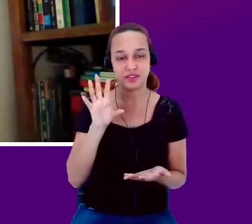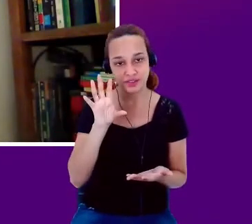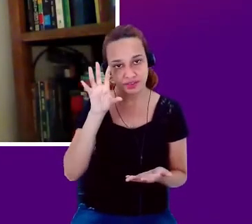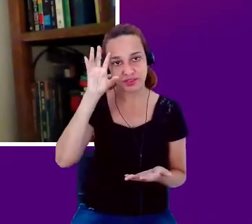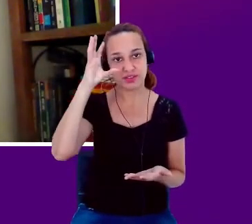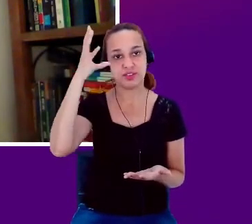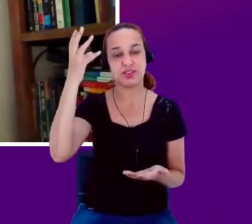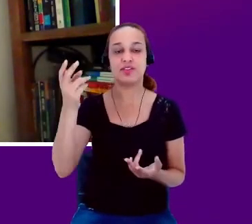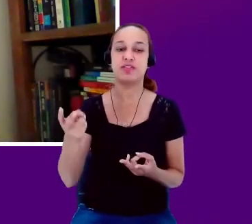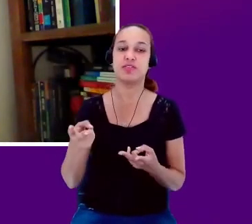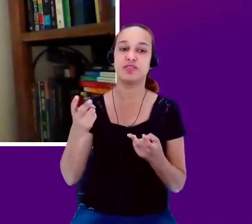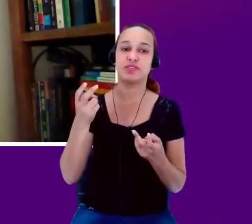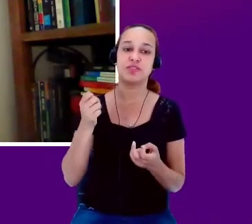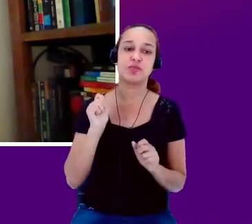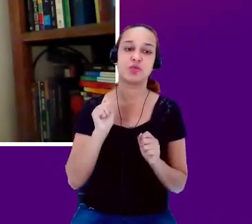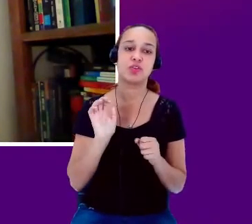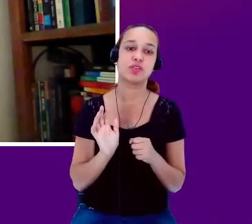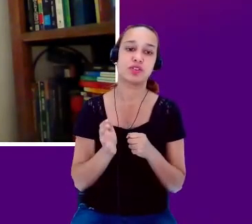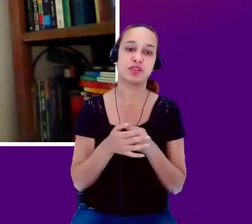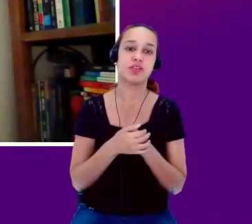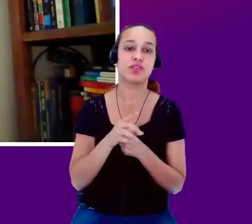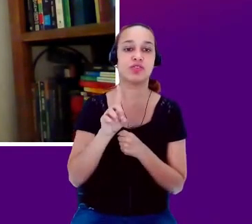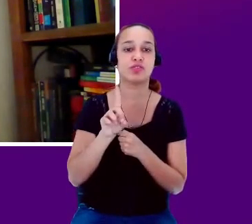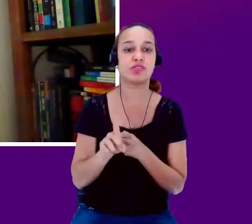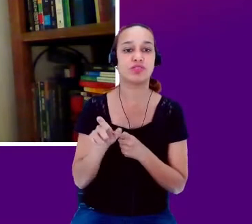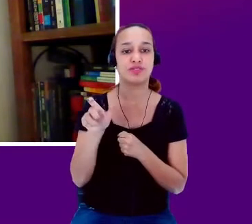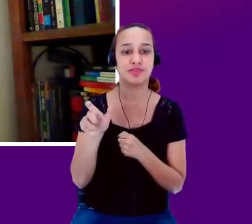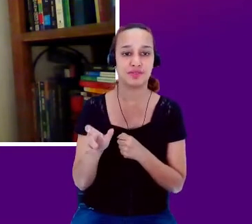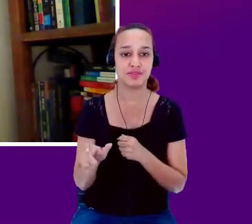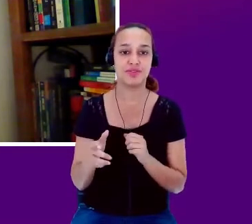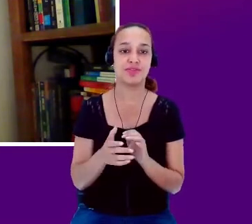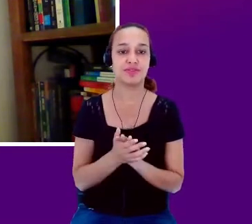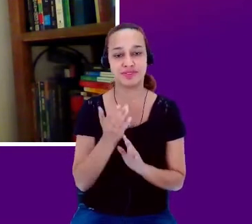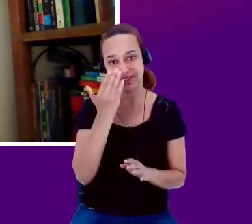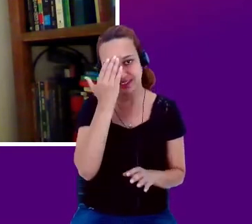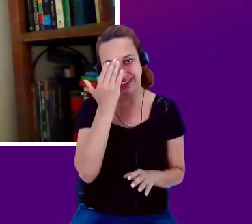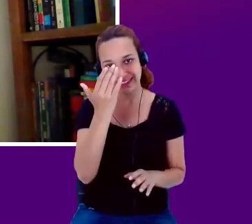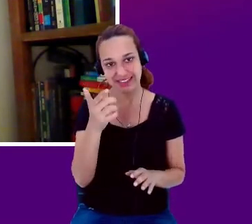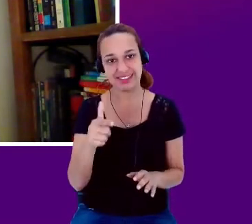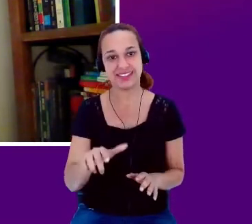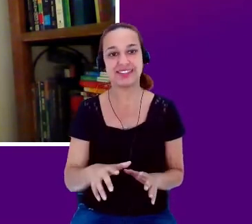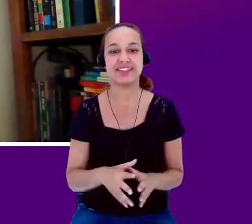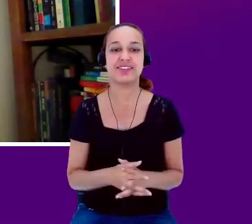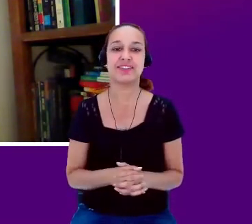tendo em vista sempre a proteção de direitos do titular de dados. Muito obrigada mais uma vez.